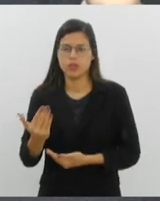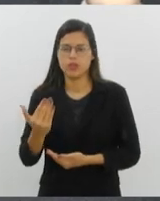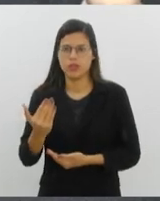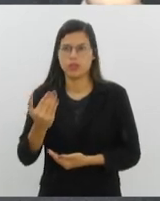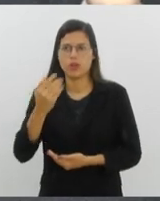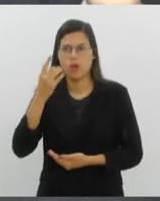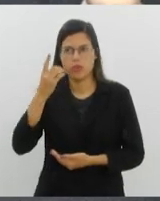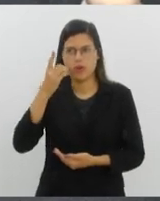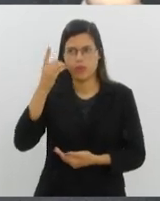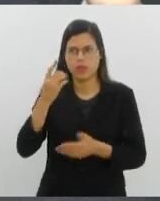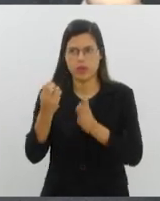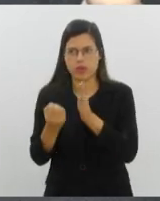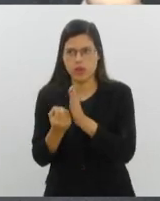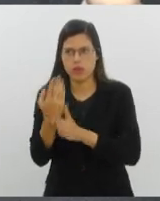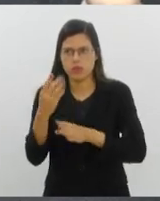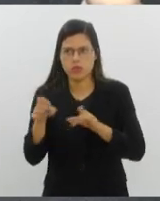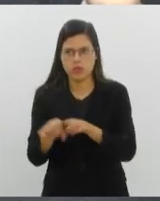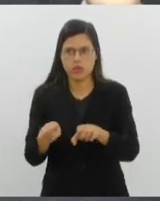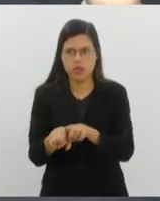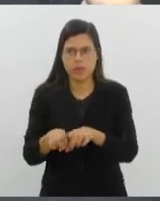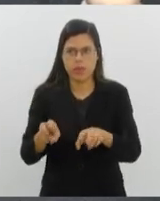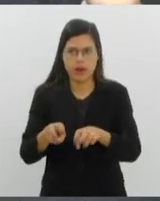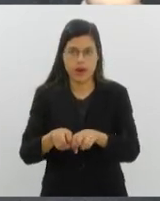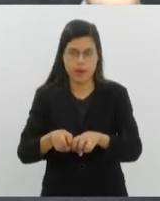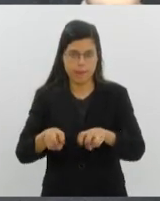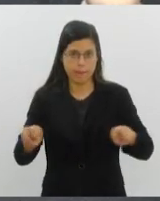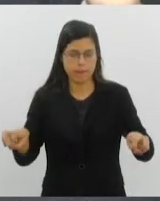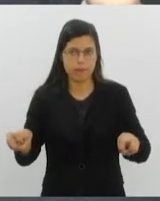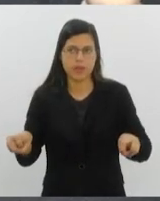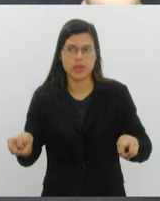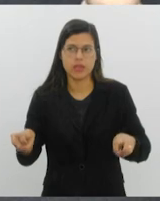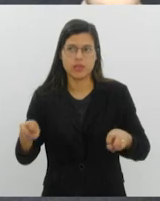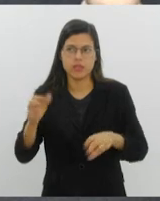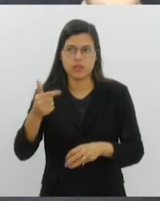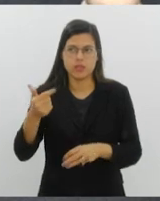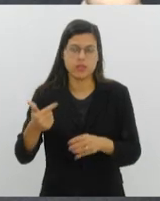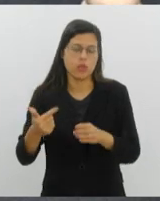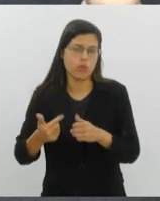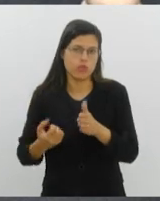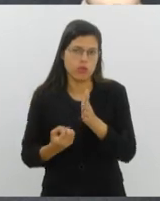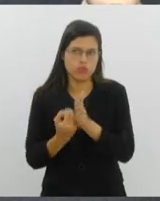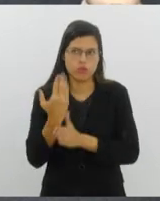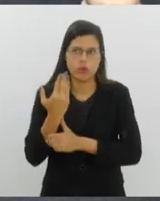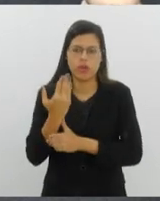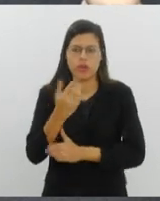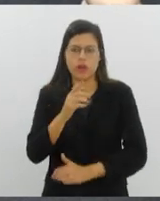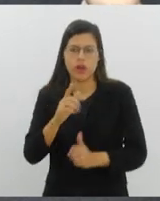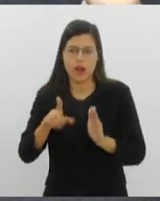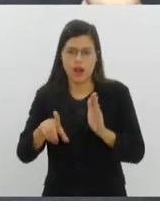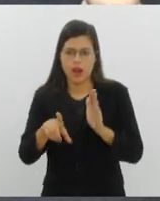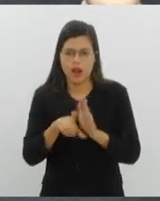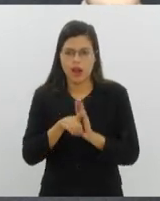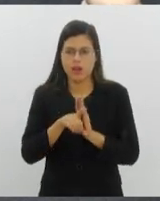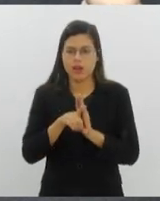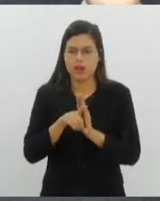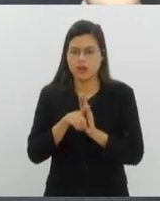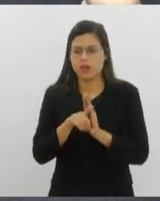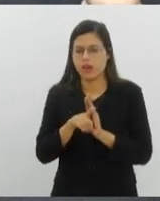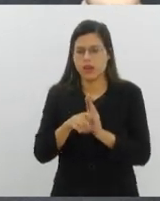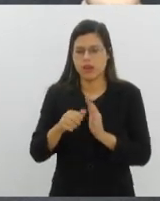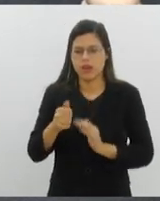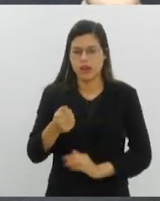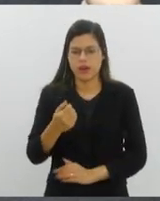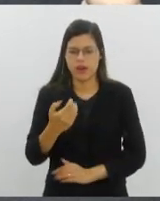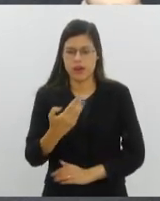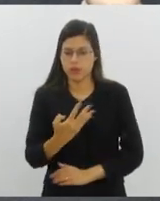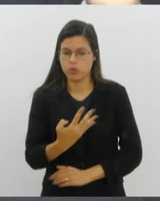autor e à mesa diretora a coautoria do projeto de lei número 1447-A de 2023 do deputado